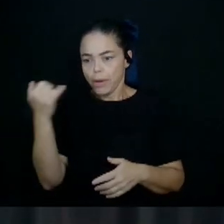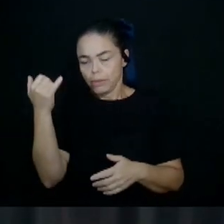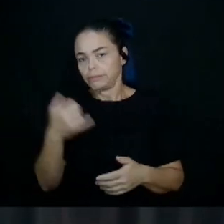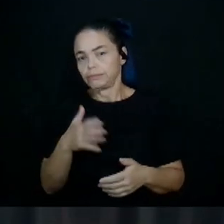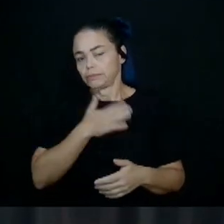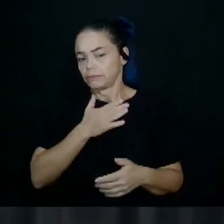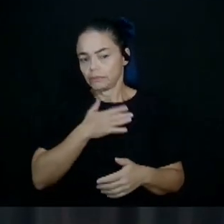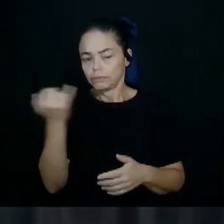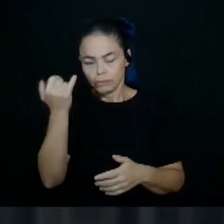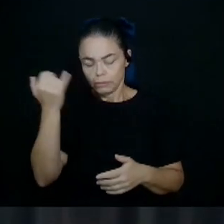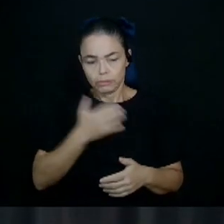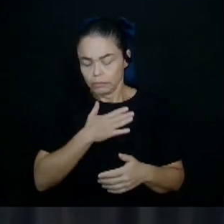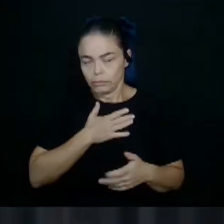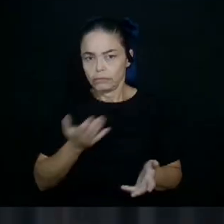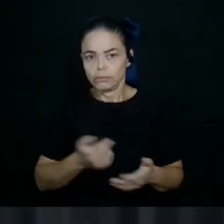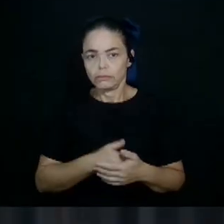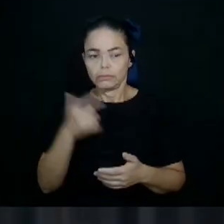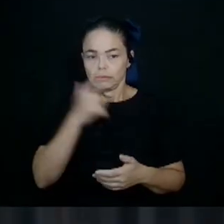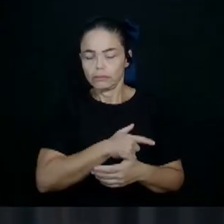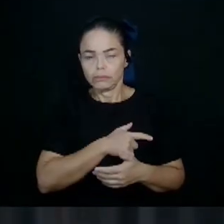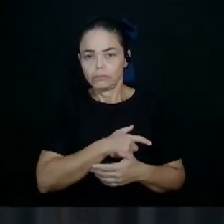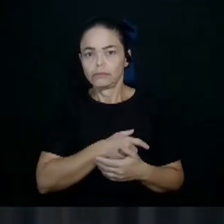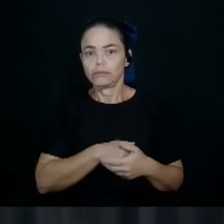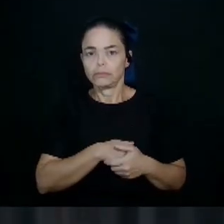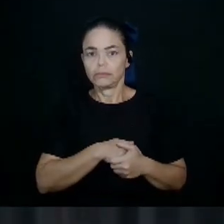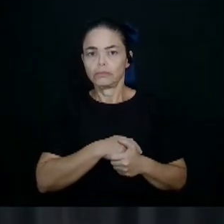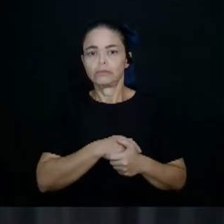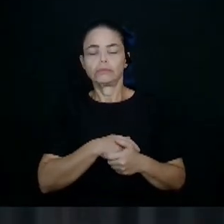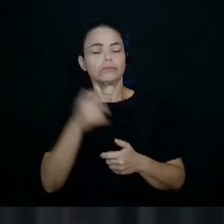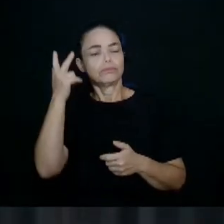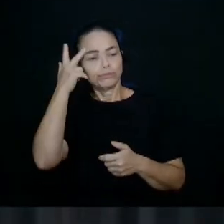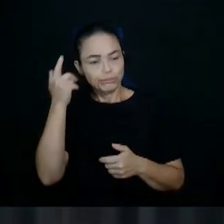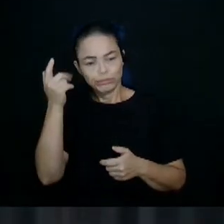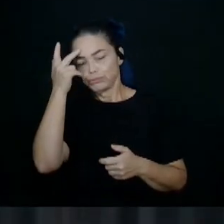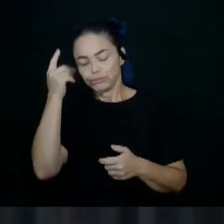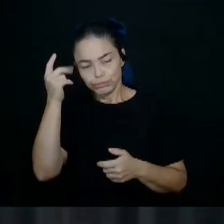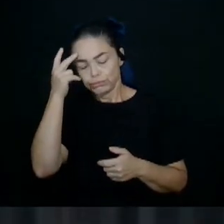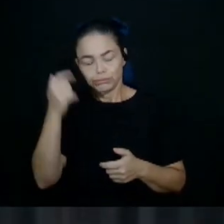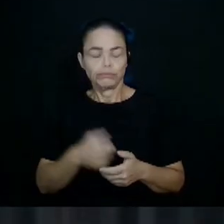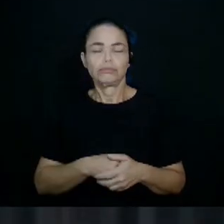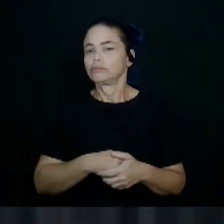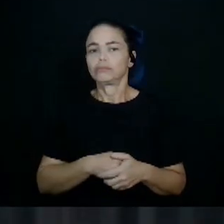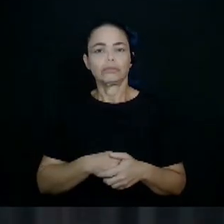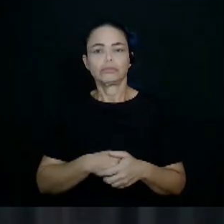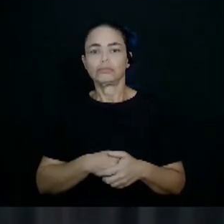importante, né, eu consigo me desfazer, super natural, não é